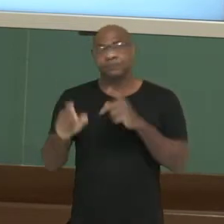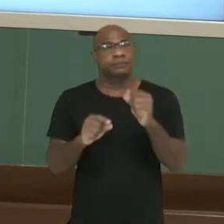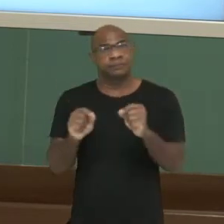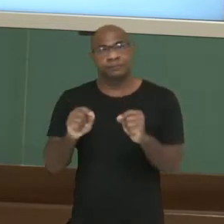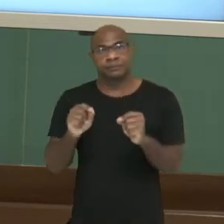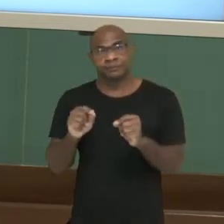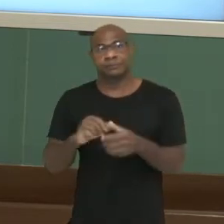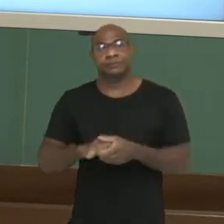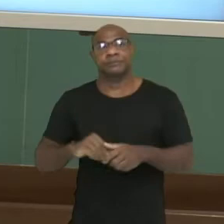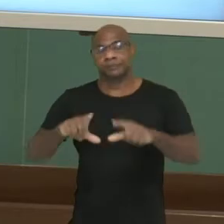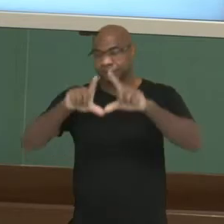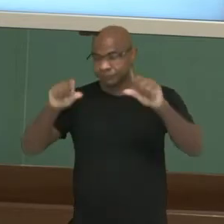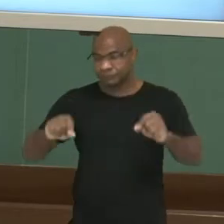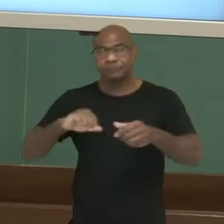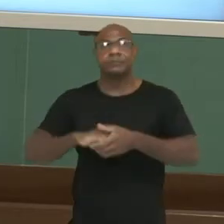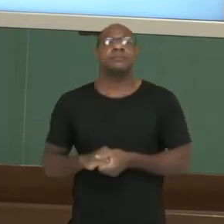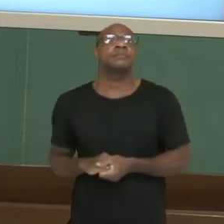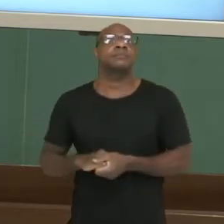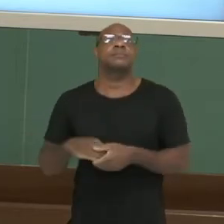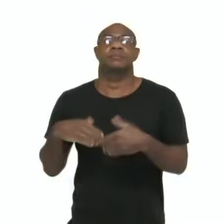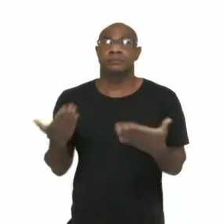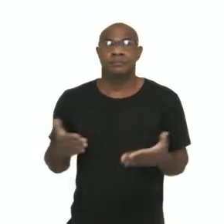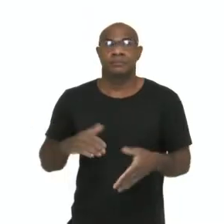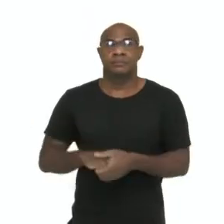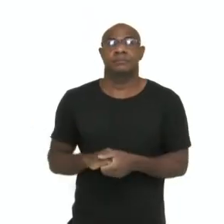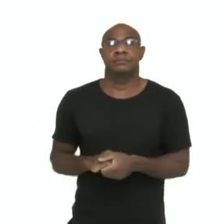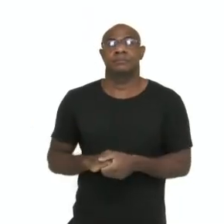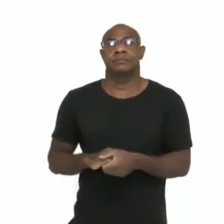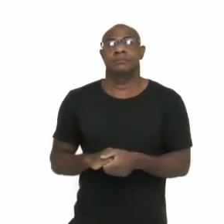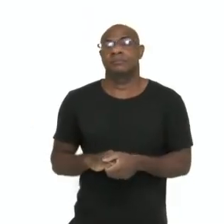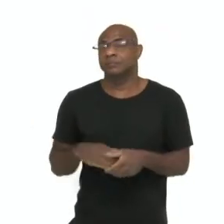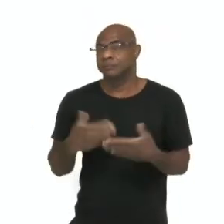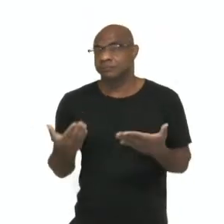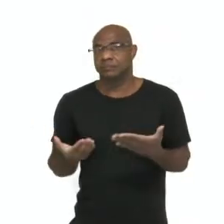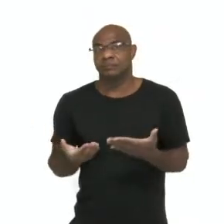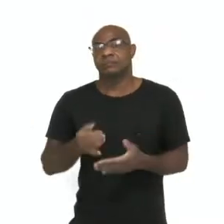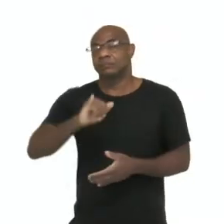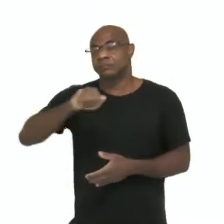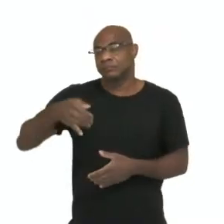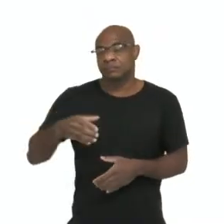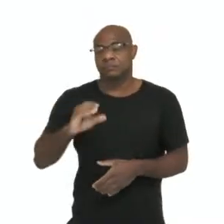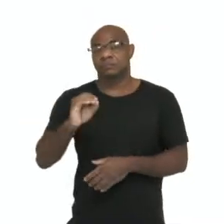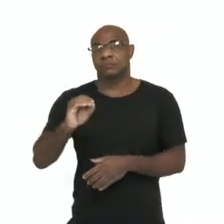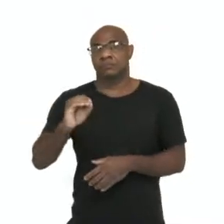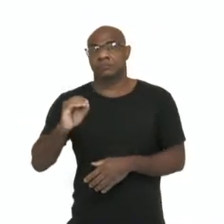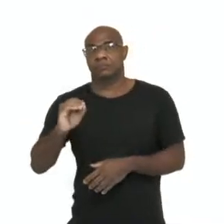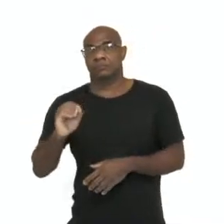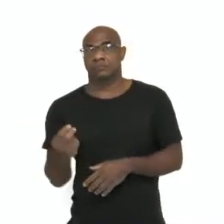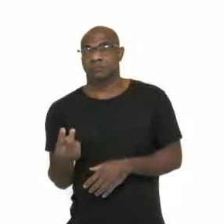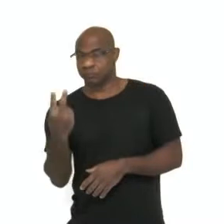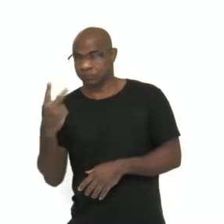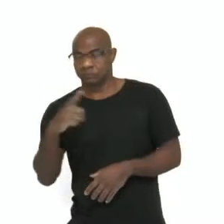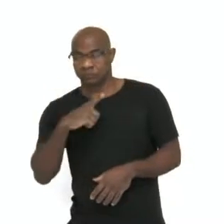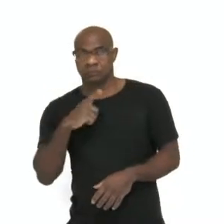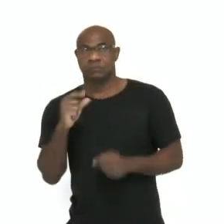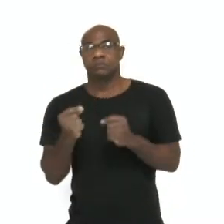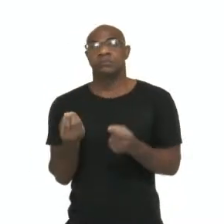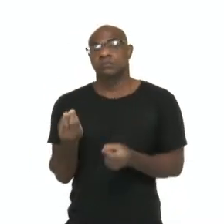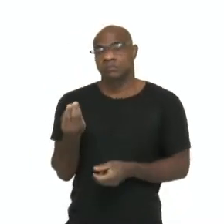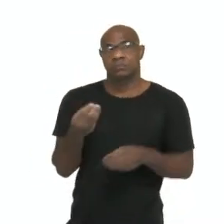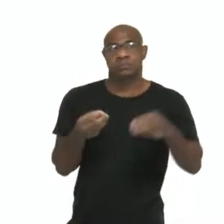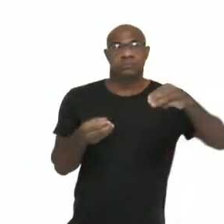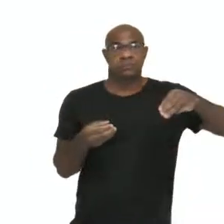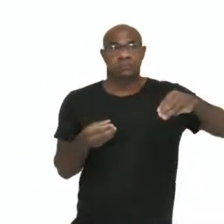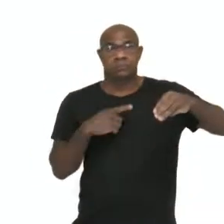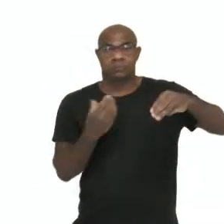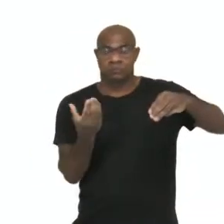ali, ó. Nesse regime de juros compostos, o montante pode ser obtido aplicando sobre o capital uma